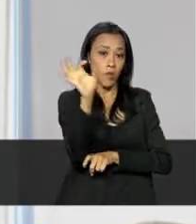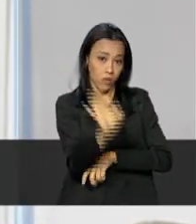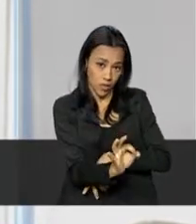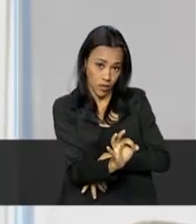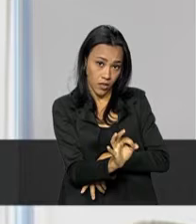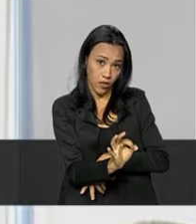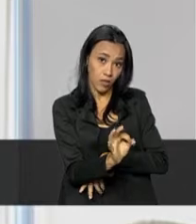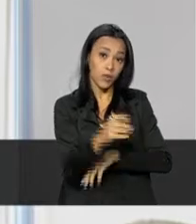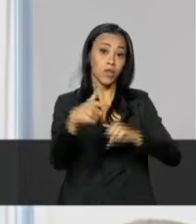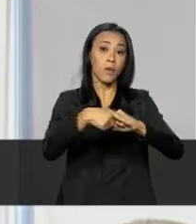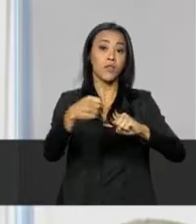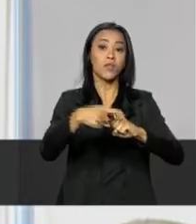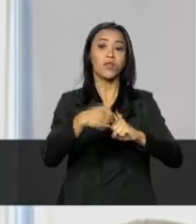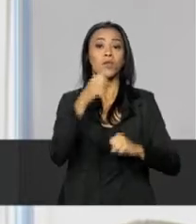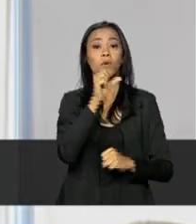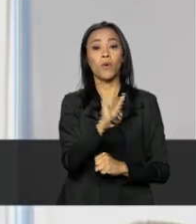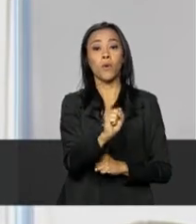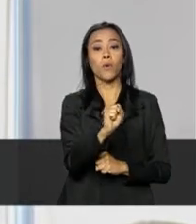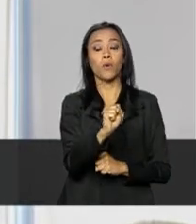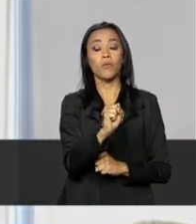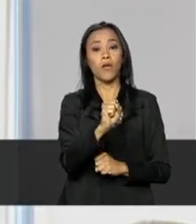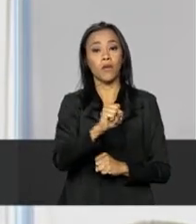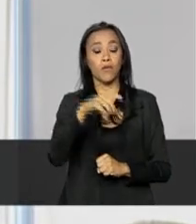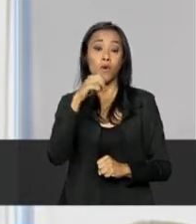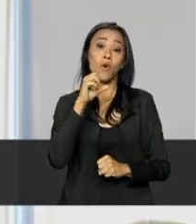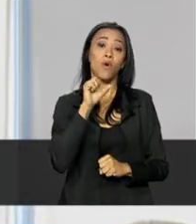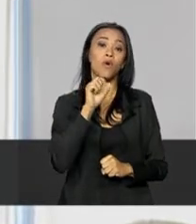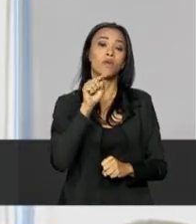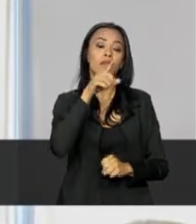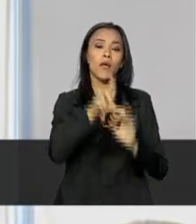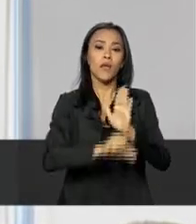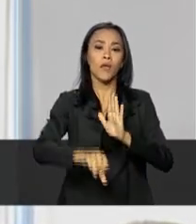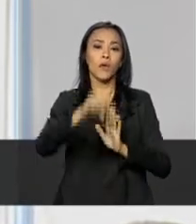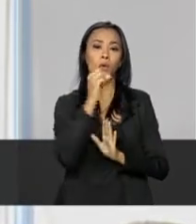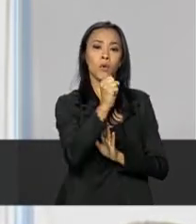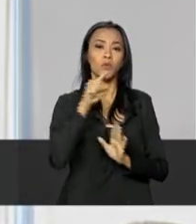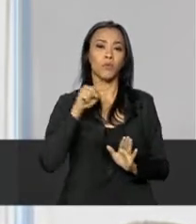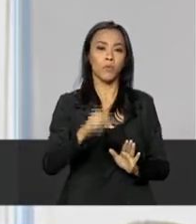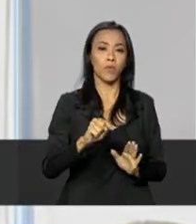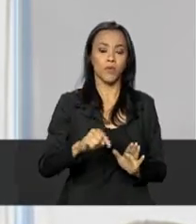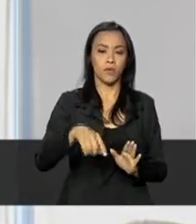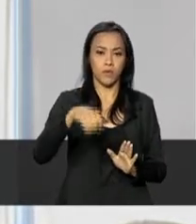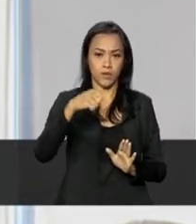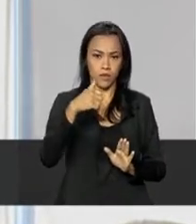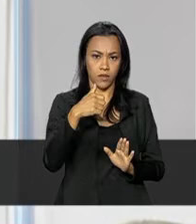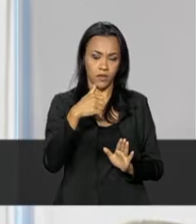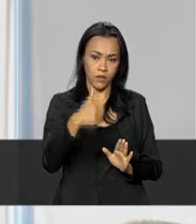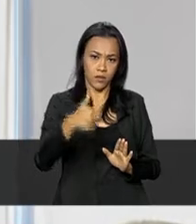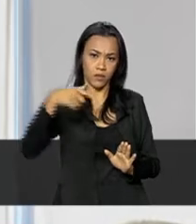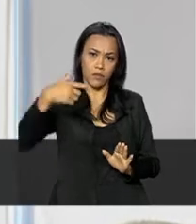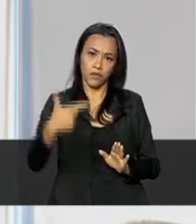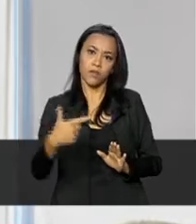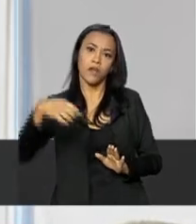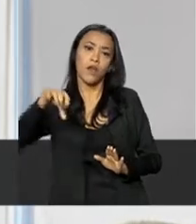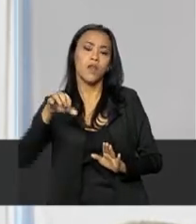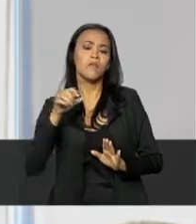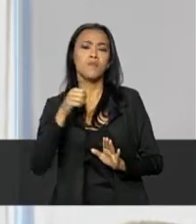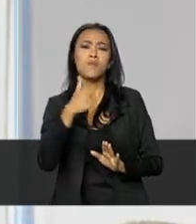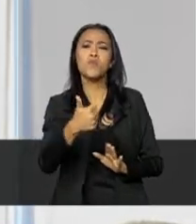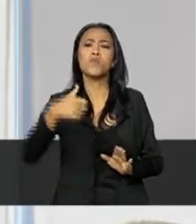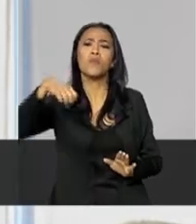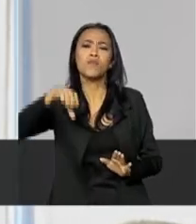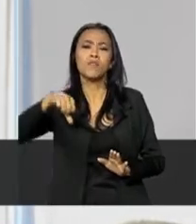artigo 8º da lei 8.029 de 1990 e